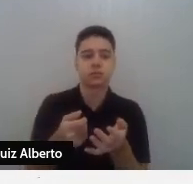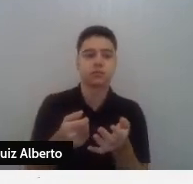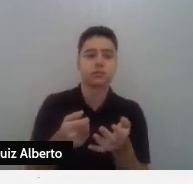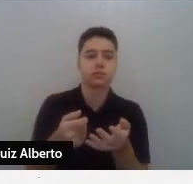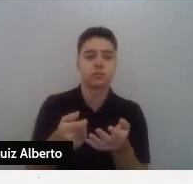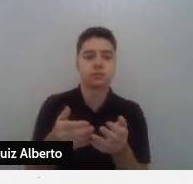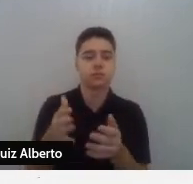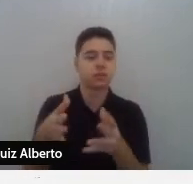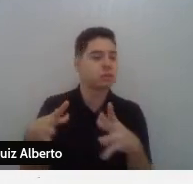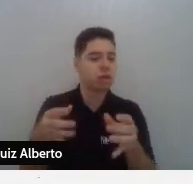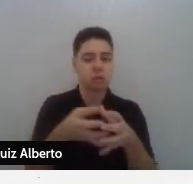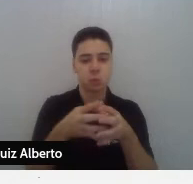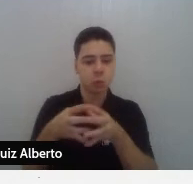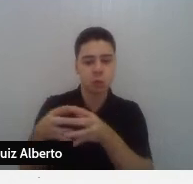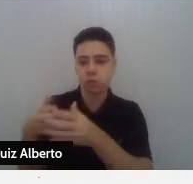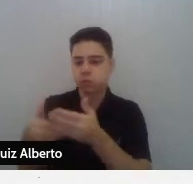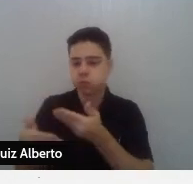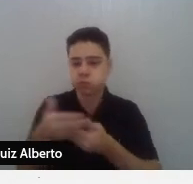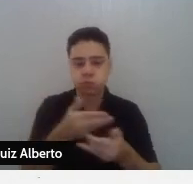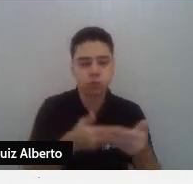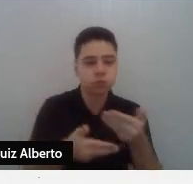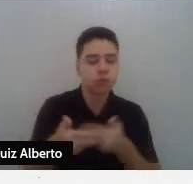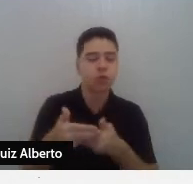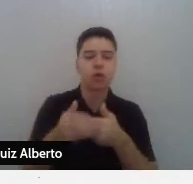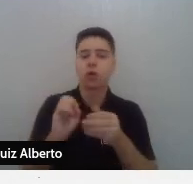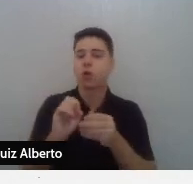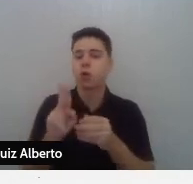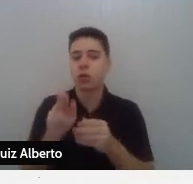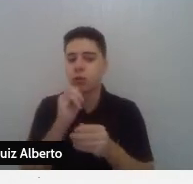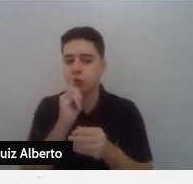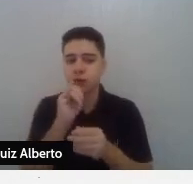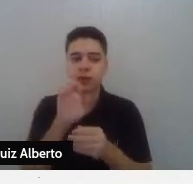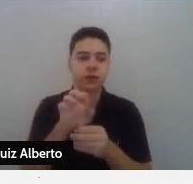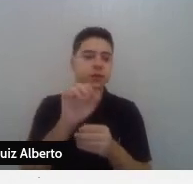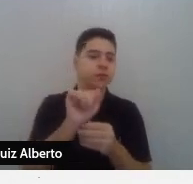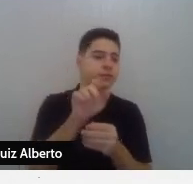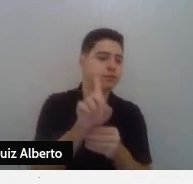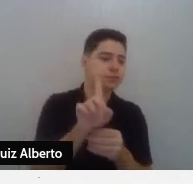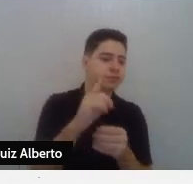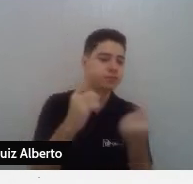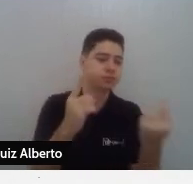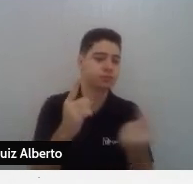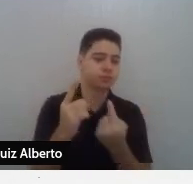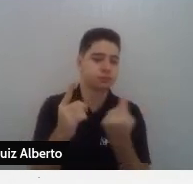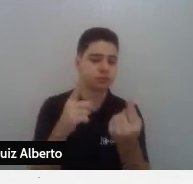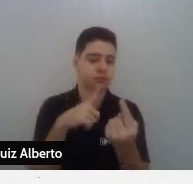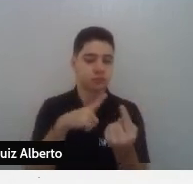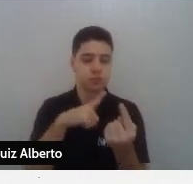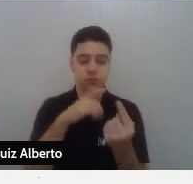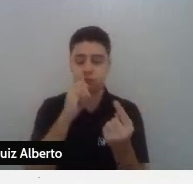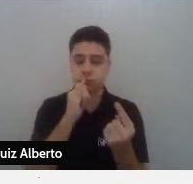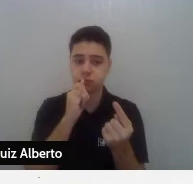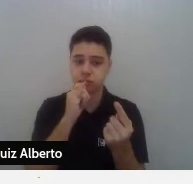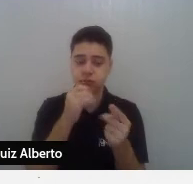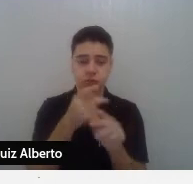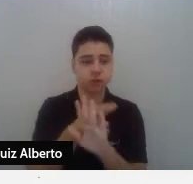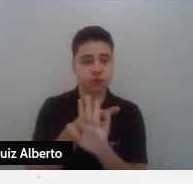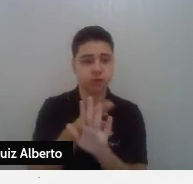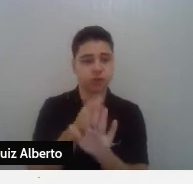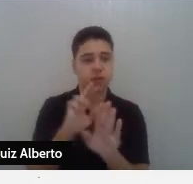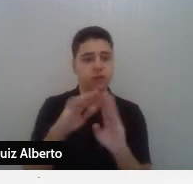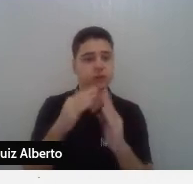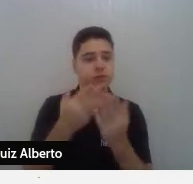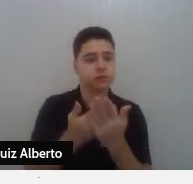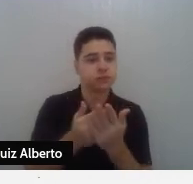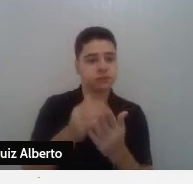entre eles, né? Ou no EAD, né? A gente tem muitas escolas usam